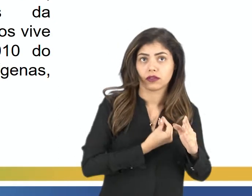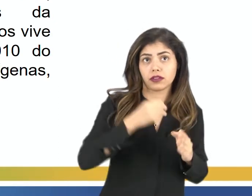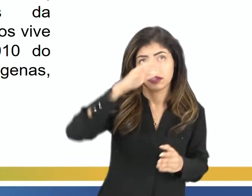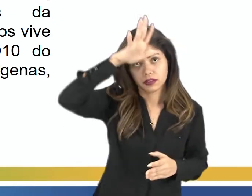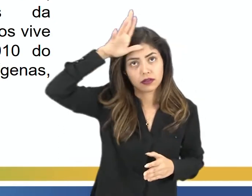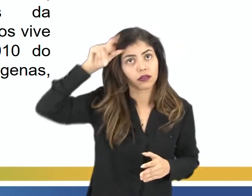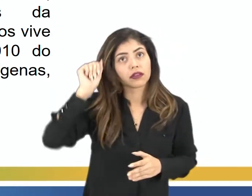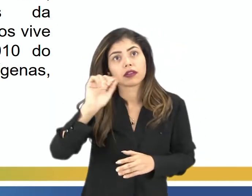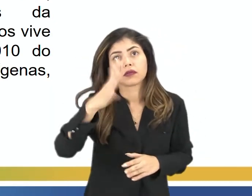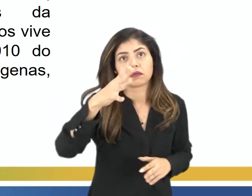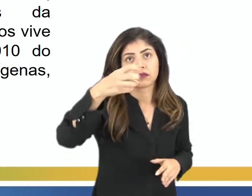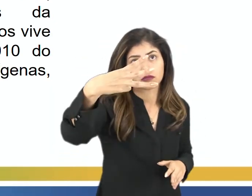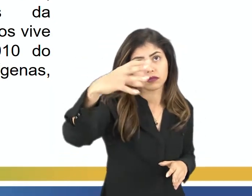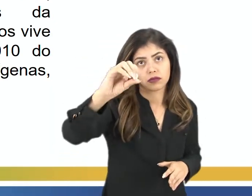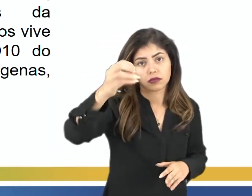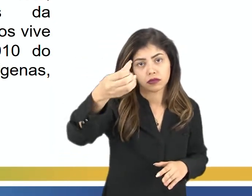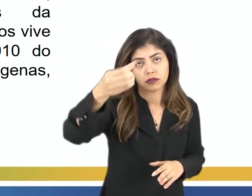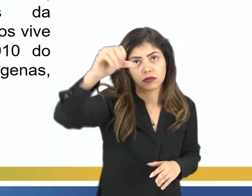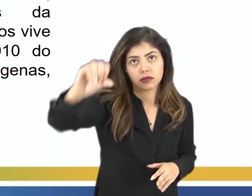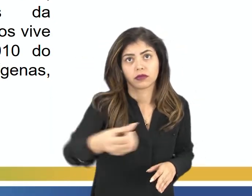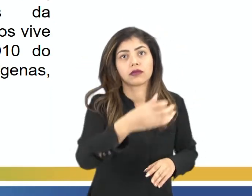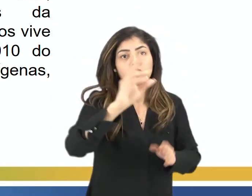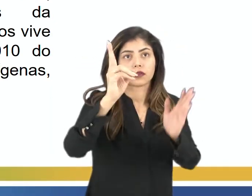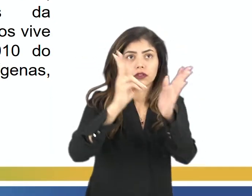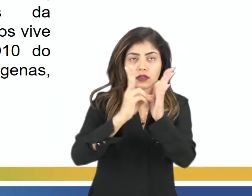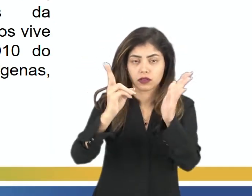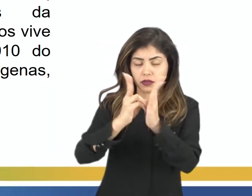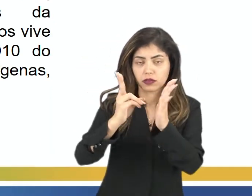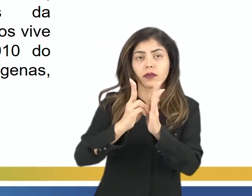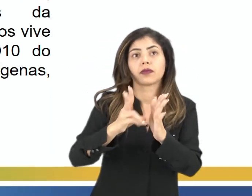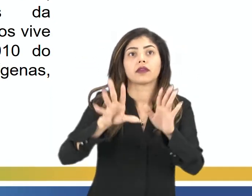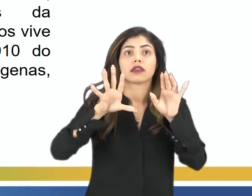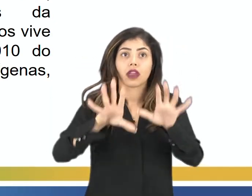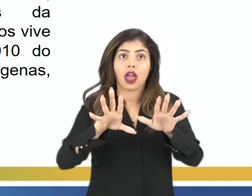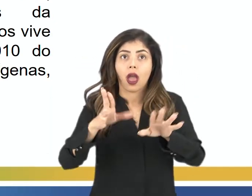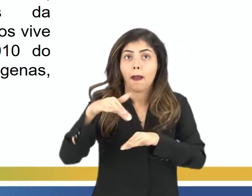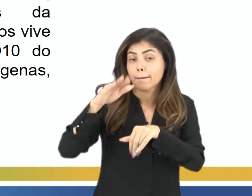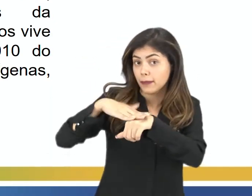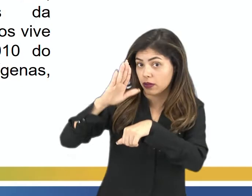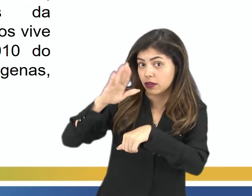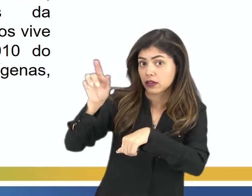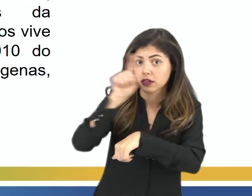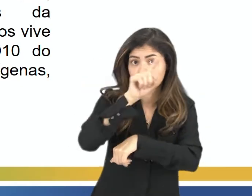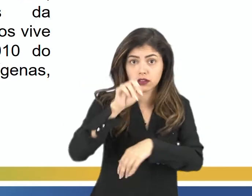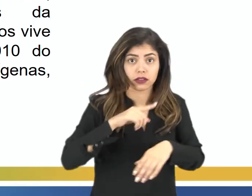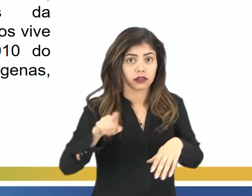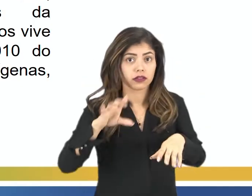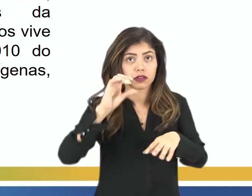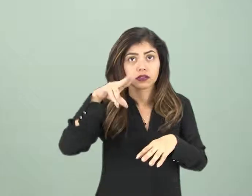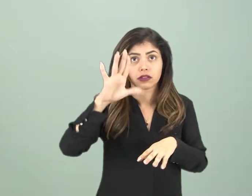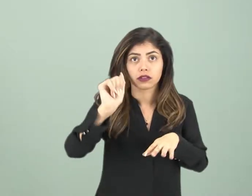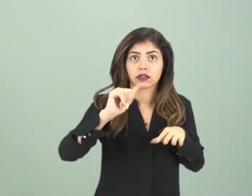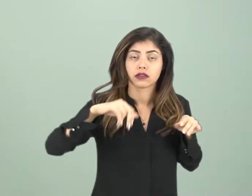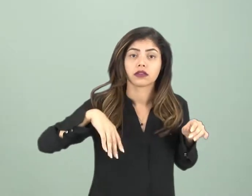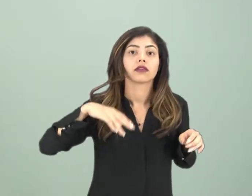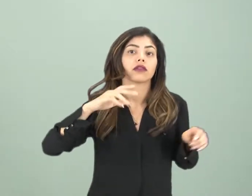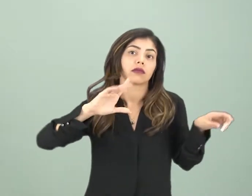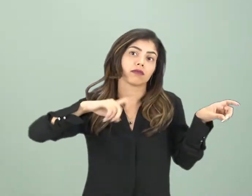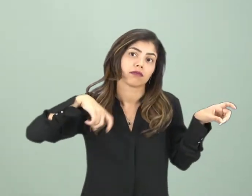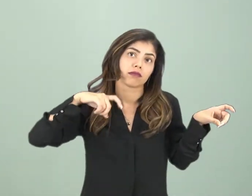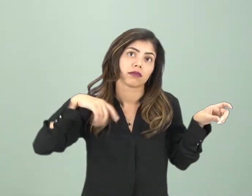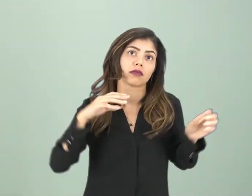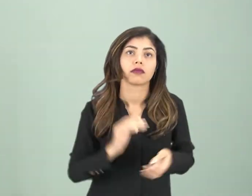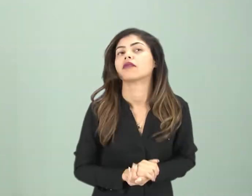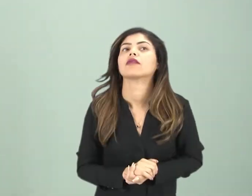Amazônia. Cerca de 306 mil indígenas, sendo que a maioria deles principalmente vive na zona